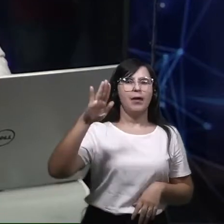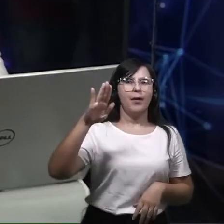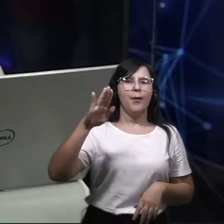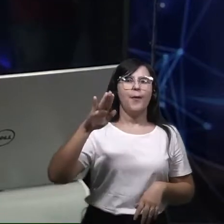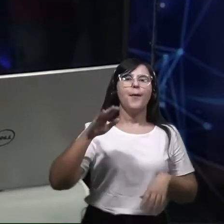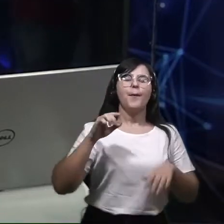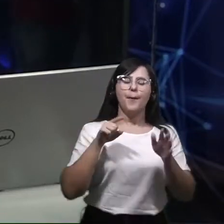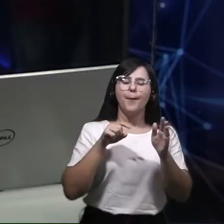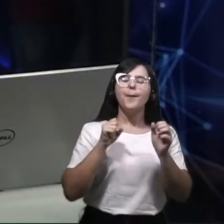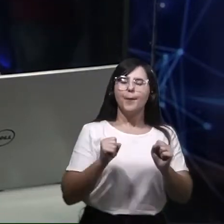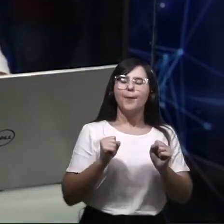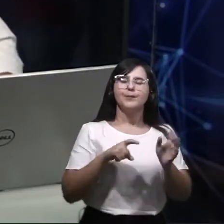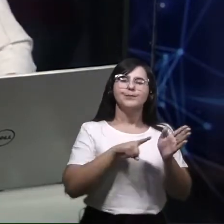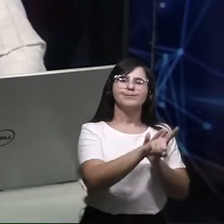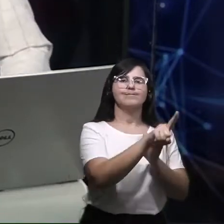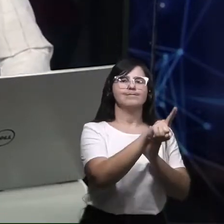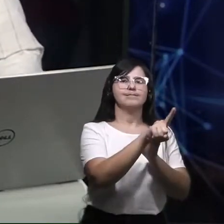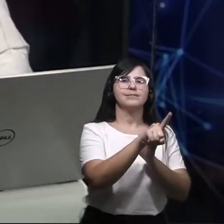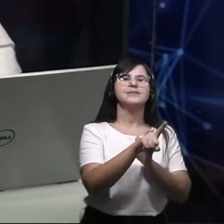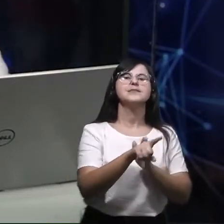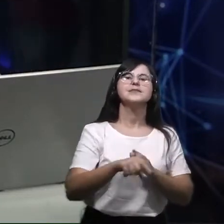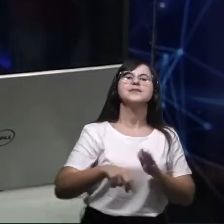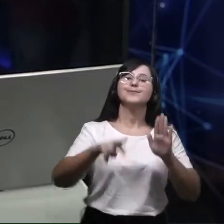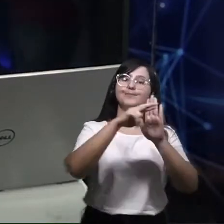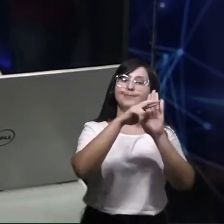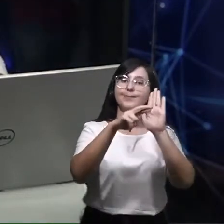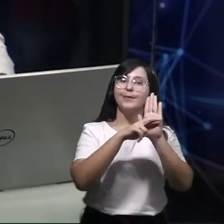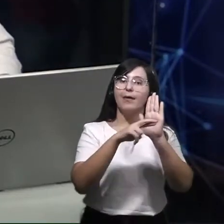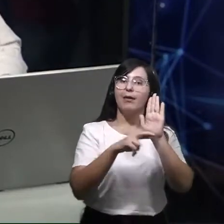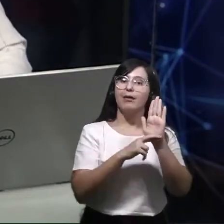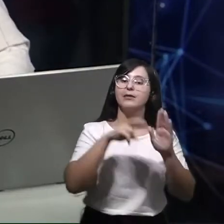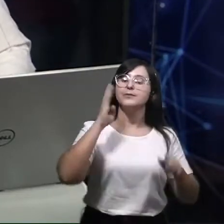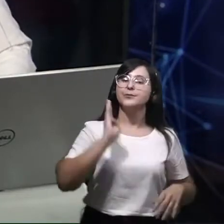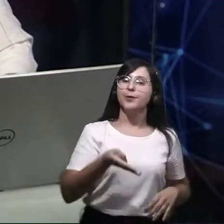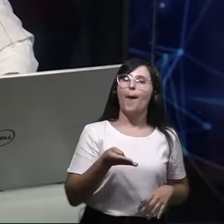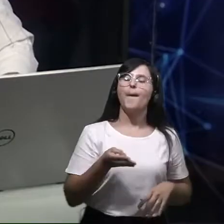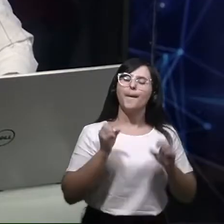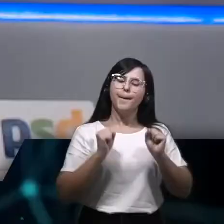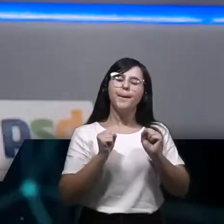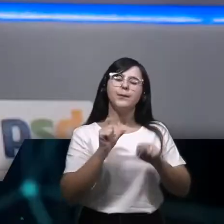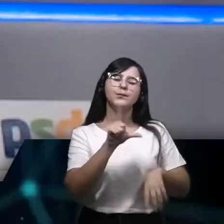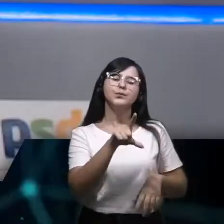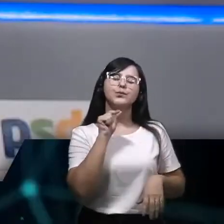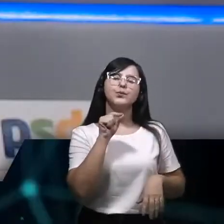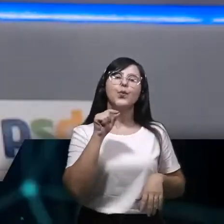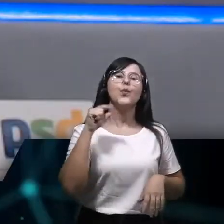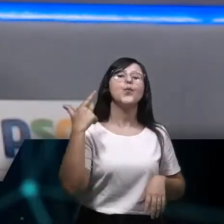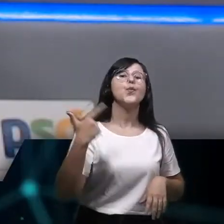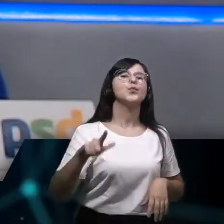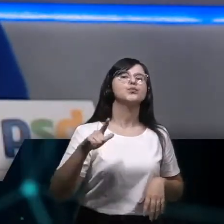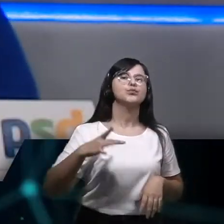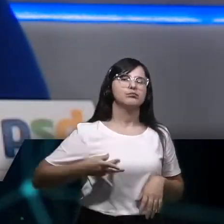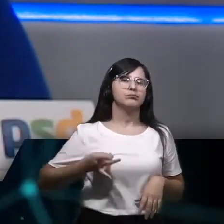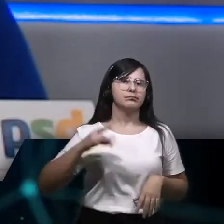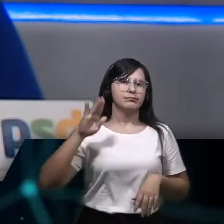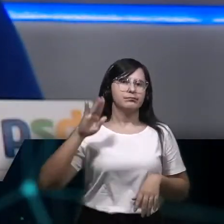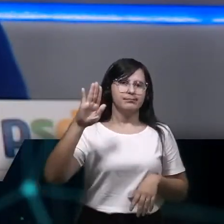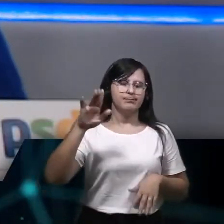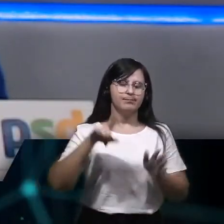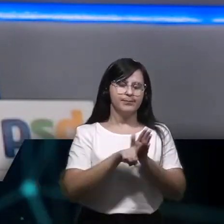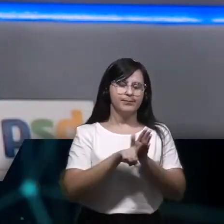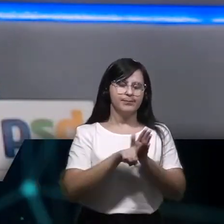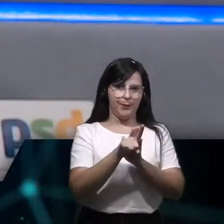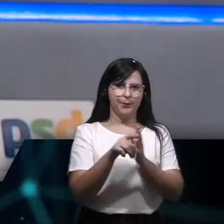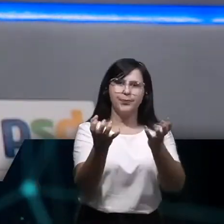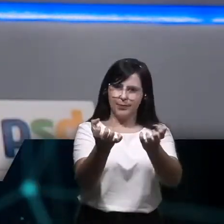Essa é a regra, conforme foi acordado com as coligações. Então, candidato Hilário, o senhor pode escolher agora qual candidato o senhor deseja perguntar. Olha,